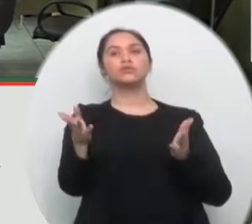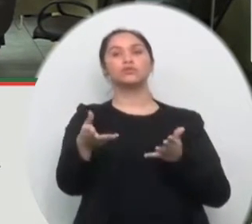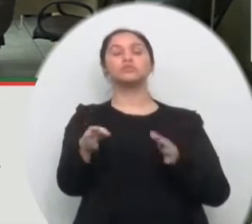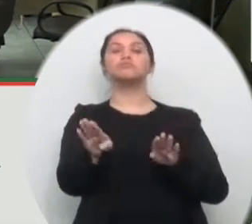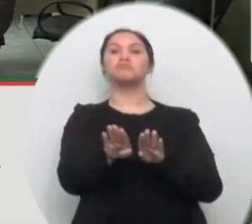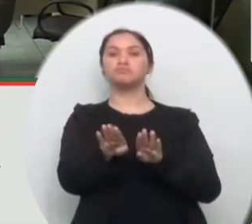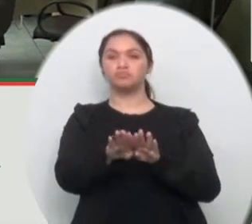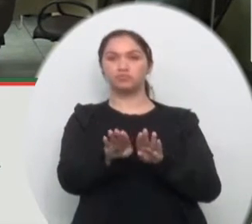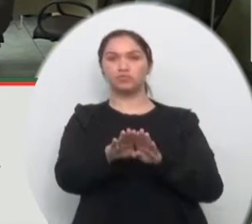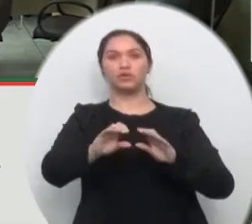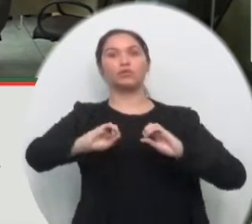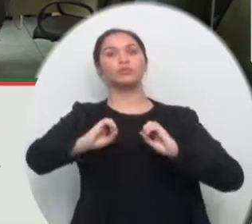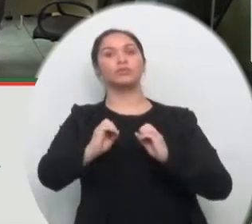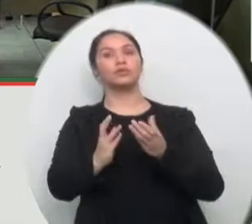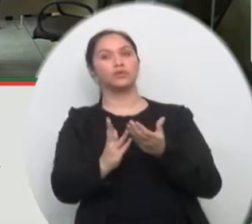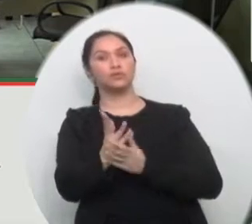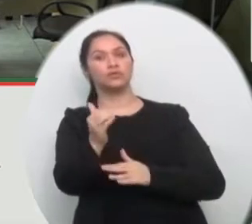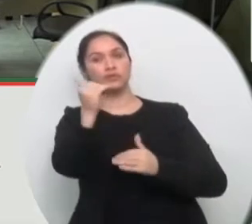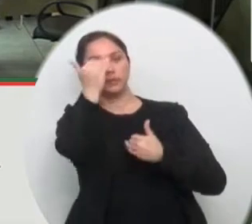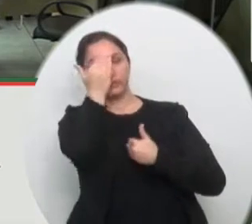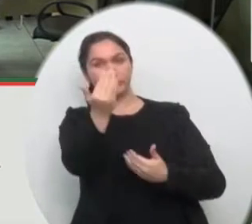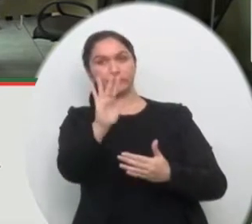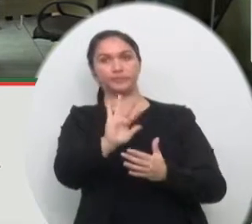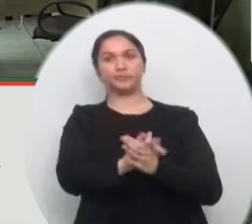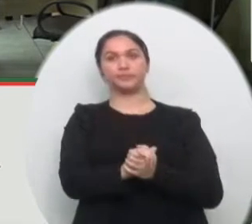Aprovado por unanimidade, vereador.